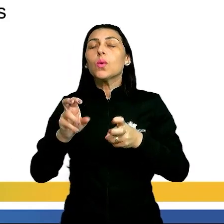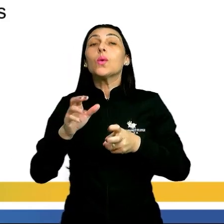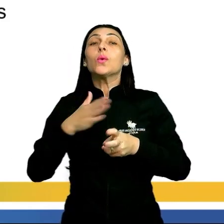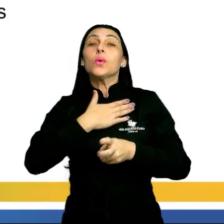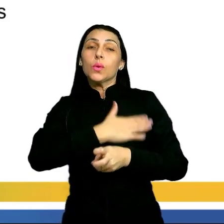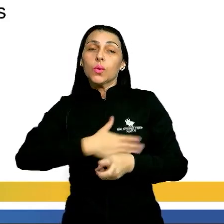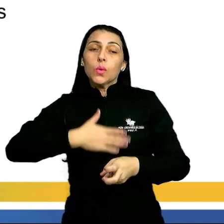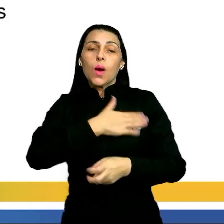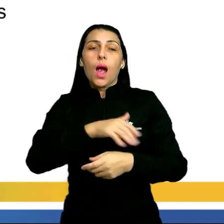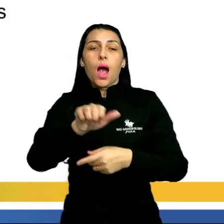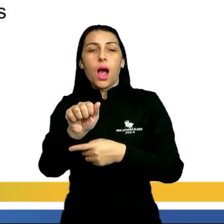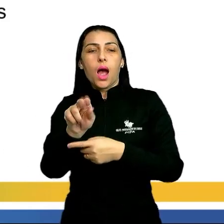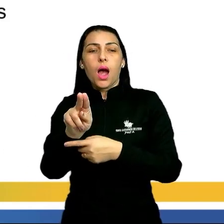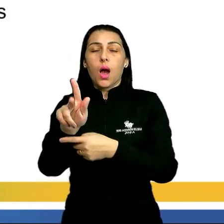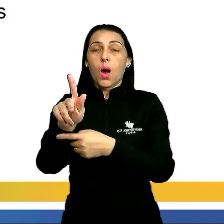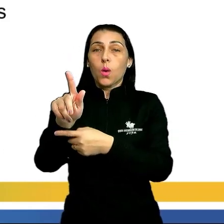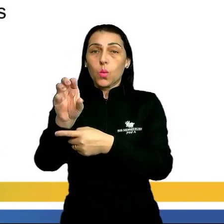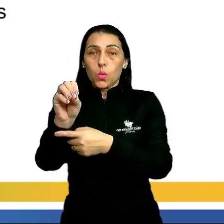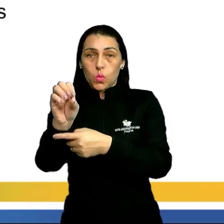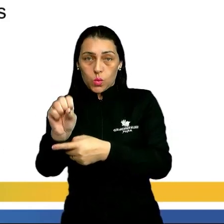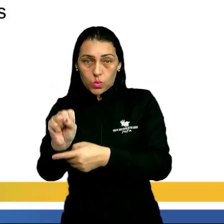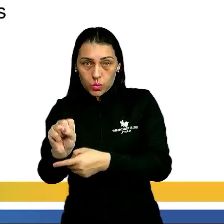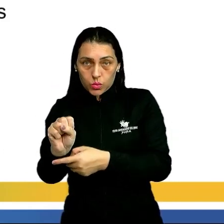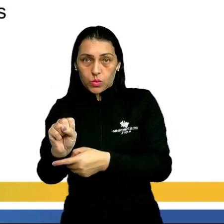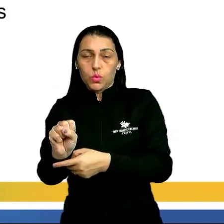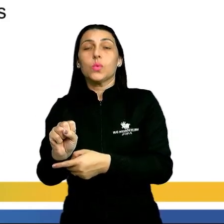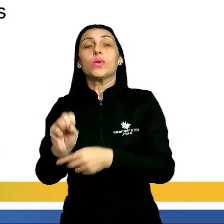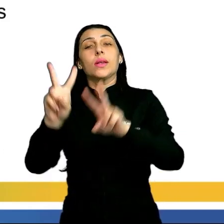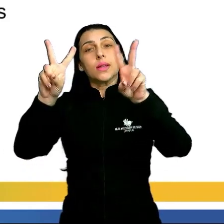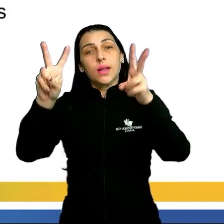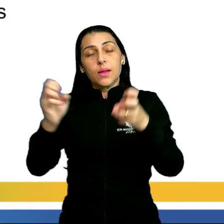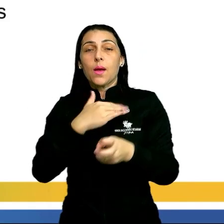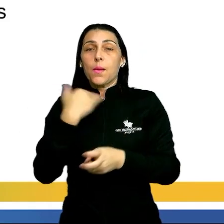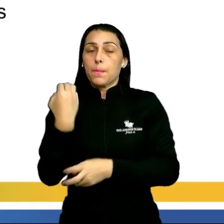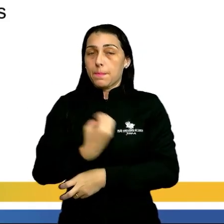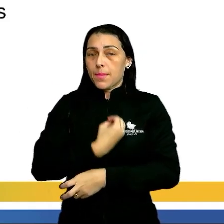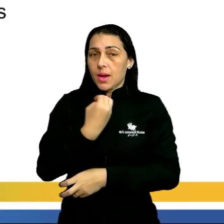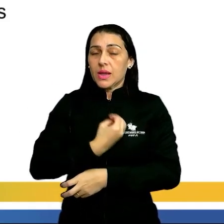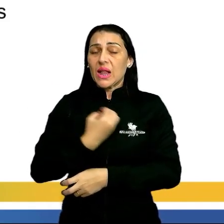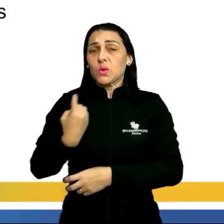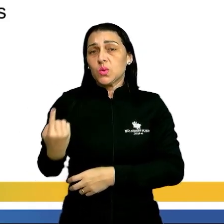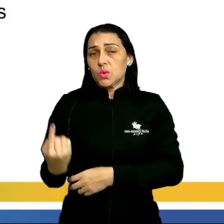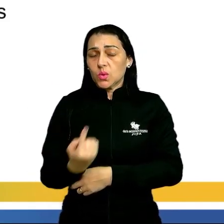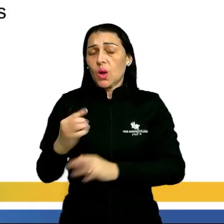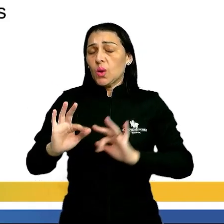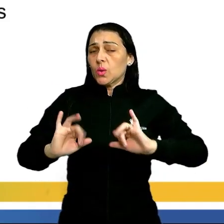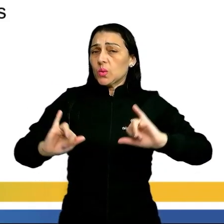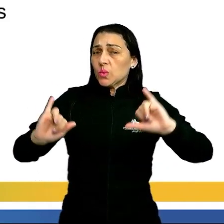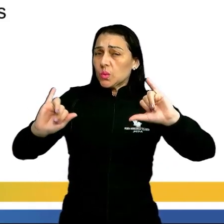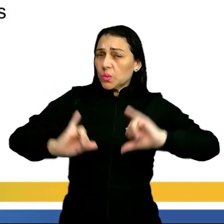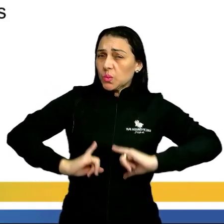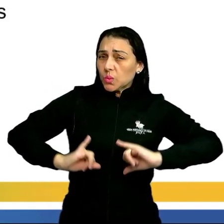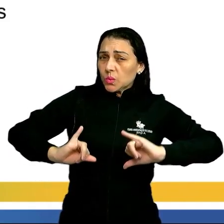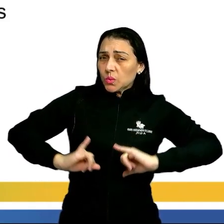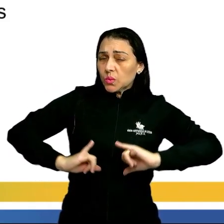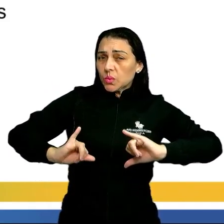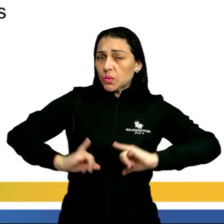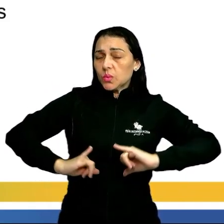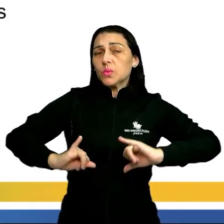recurso da morte, dessa temática, a vida, a solidão, a dor,